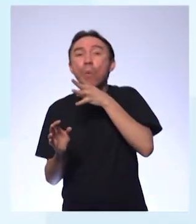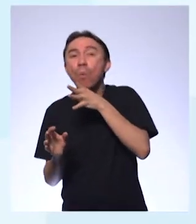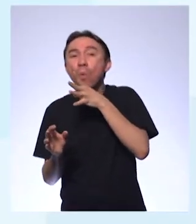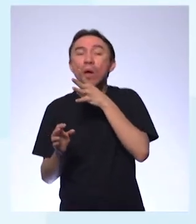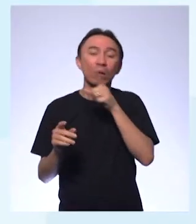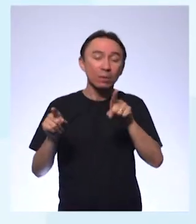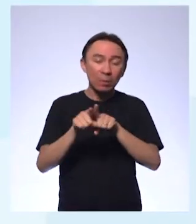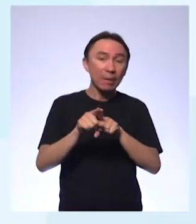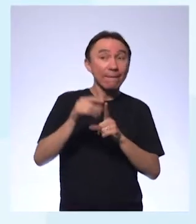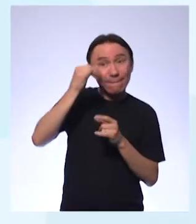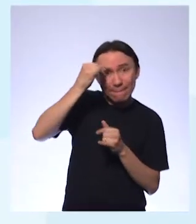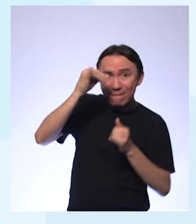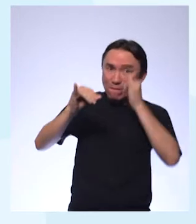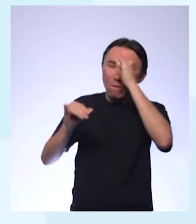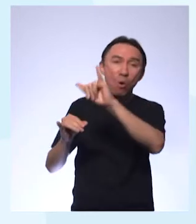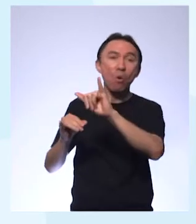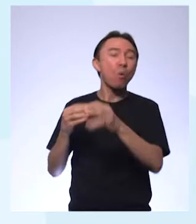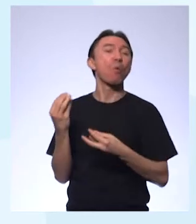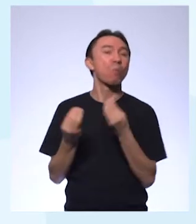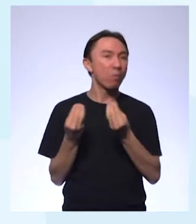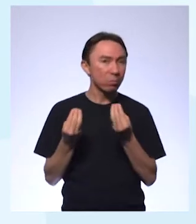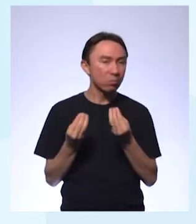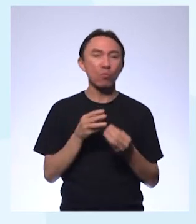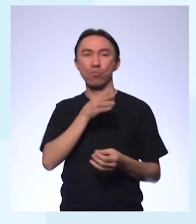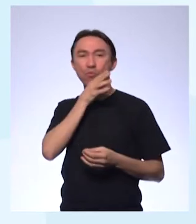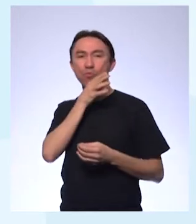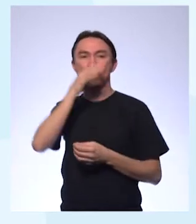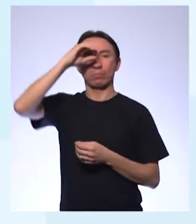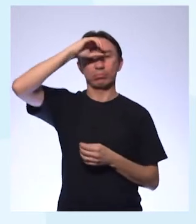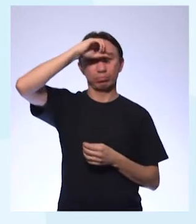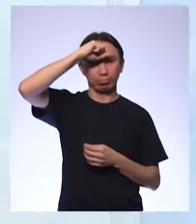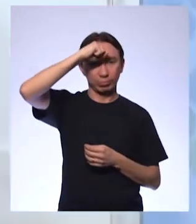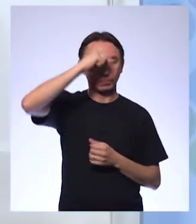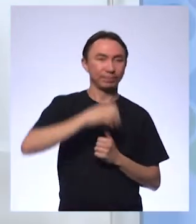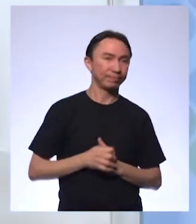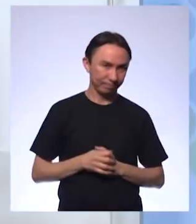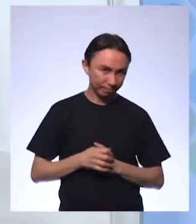de prevenção. É um objetivo simples aí. Tá bom?